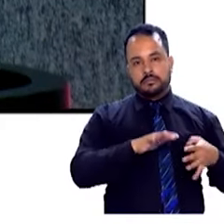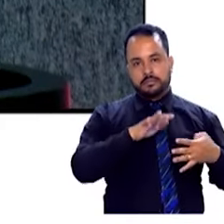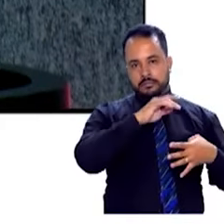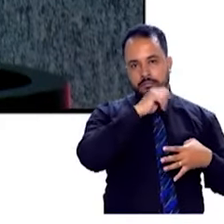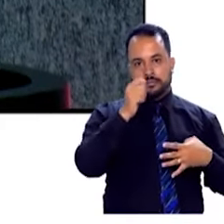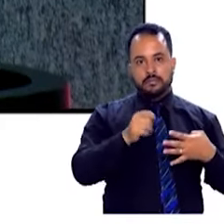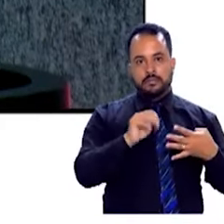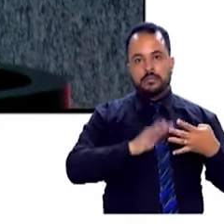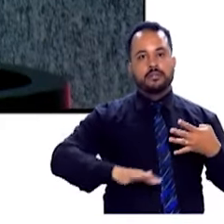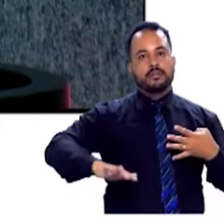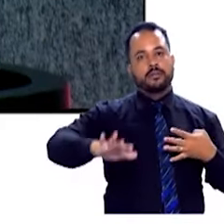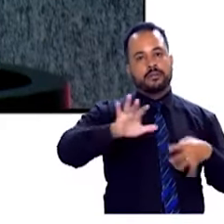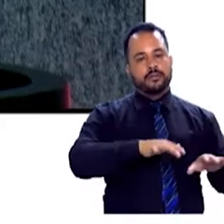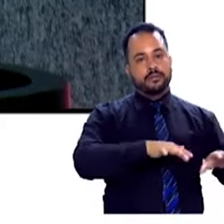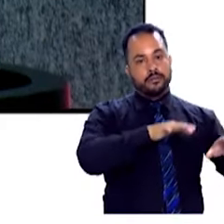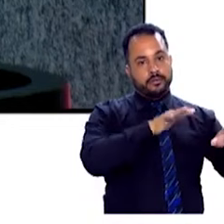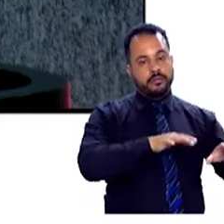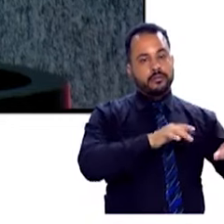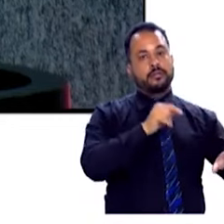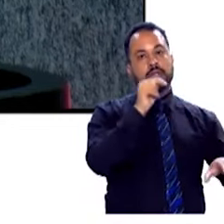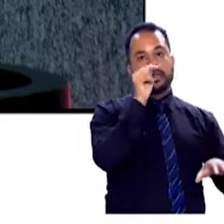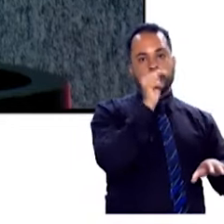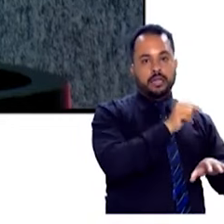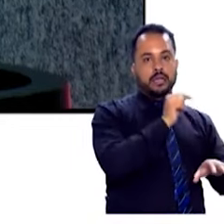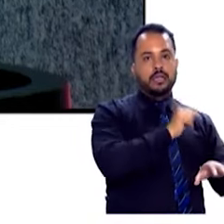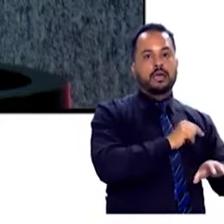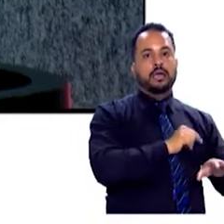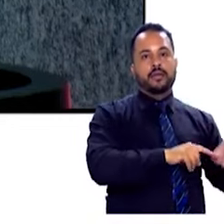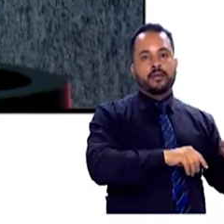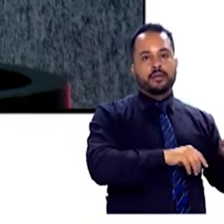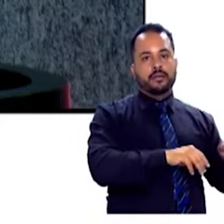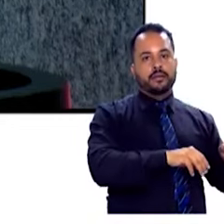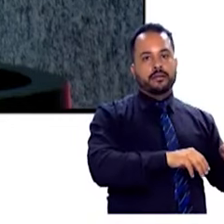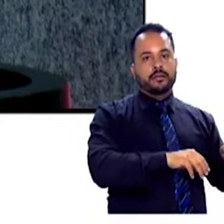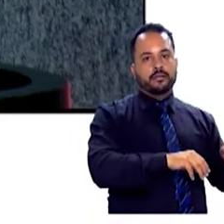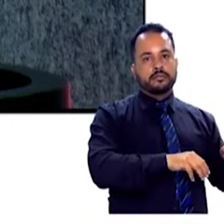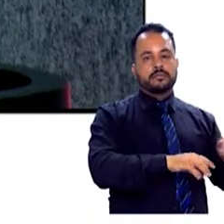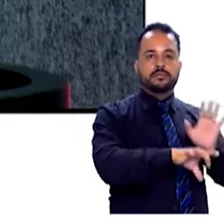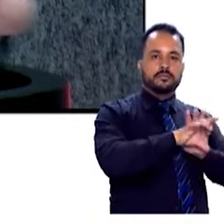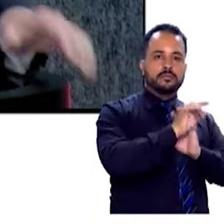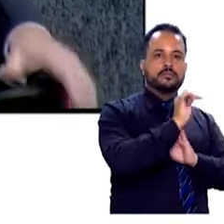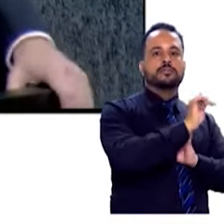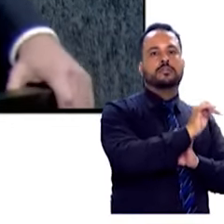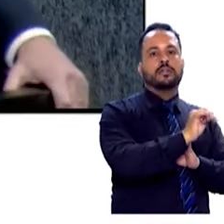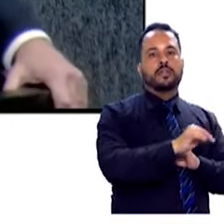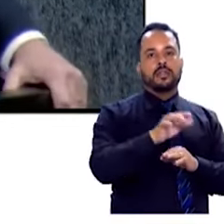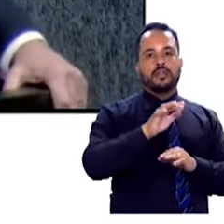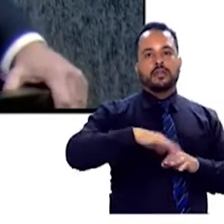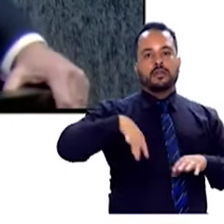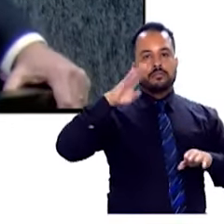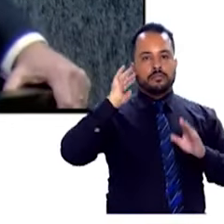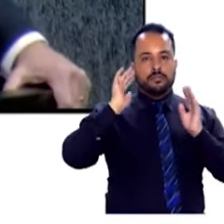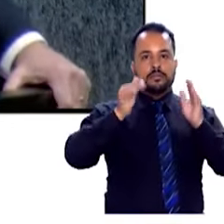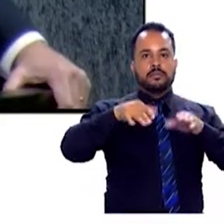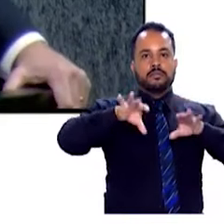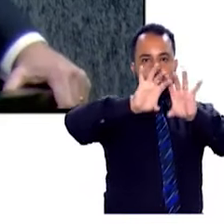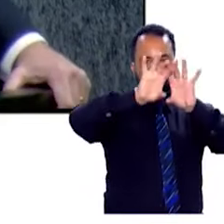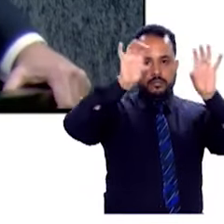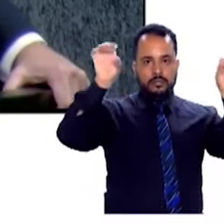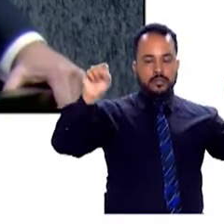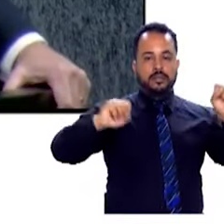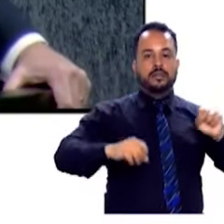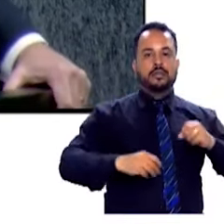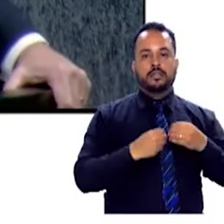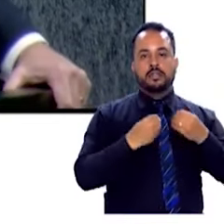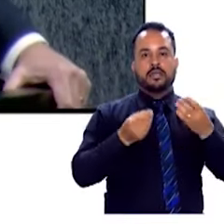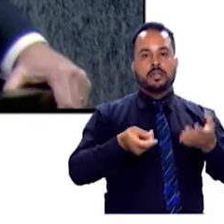Então o que nós temos de entender é que a função central da suprema corte é a de dar a decisão que